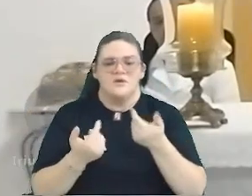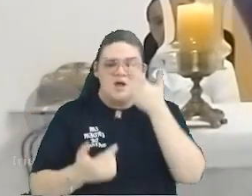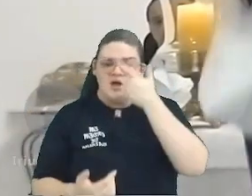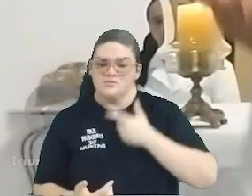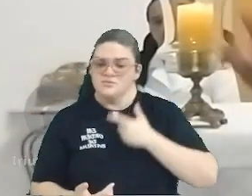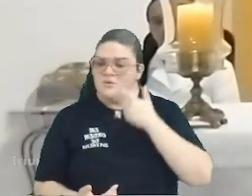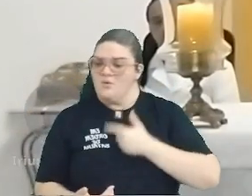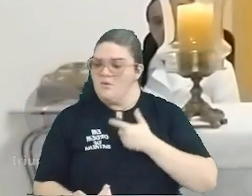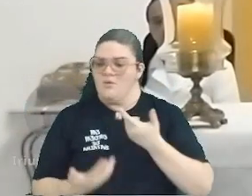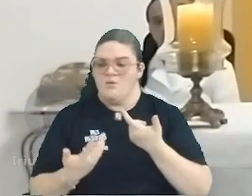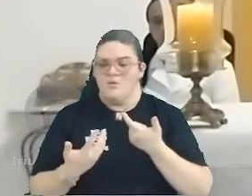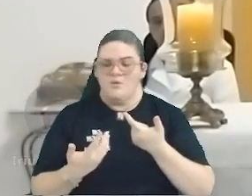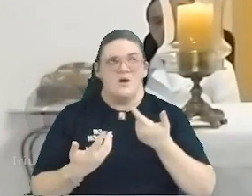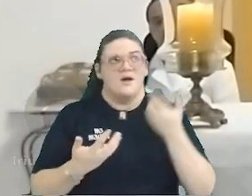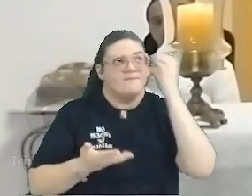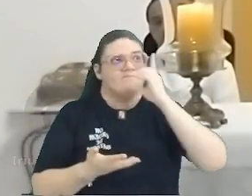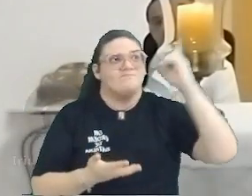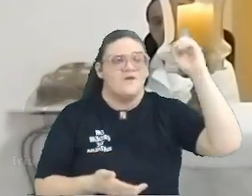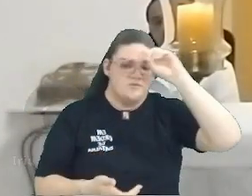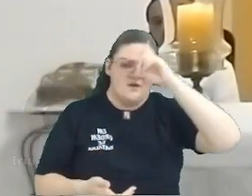ele pudesse fazer aquilo.